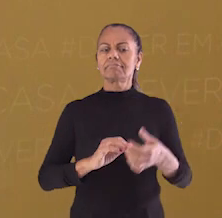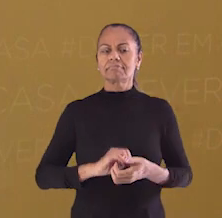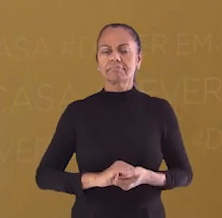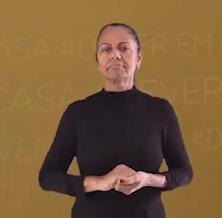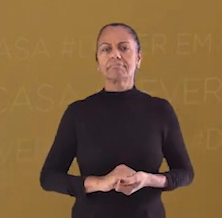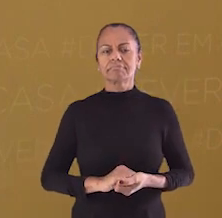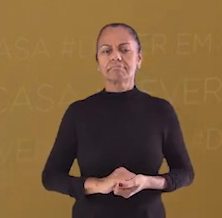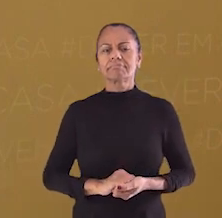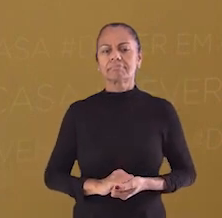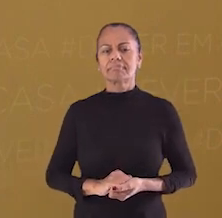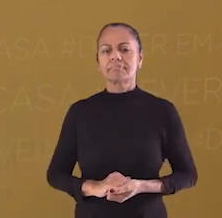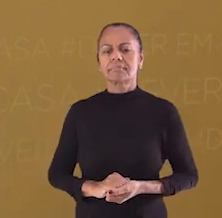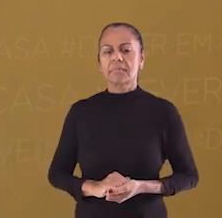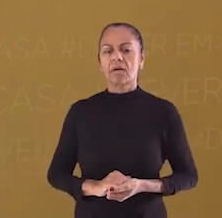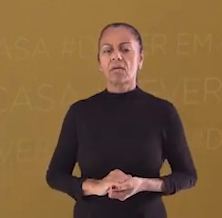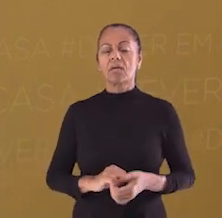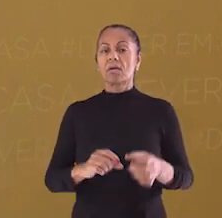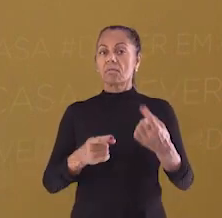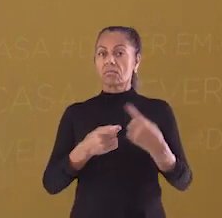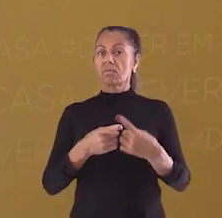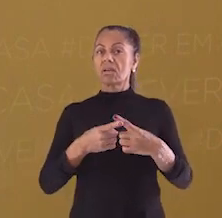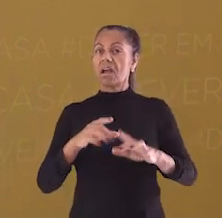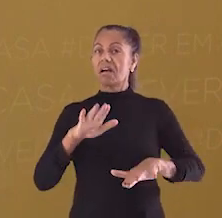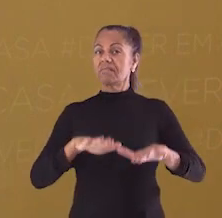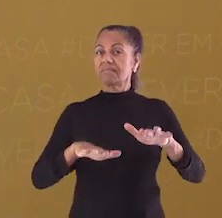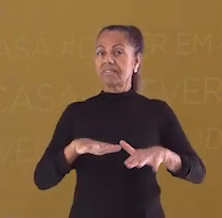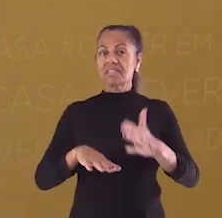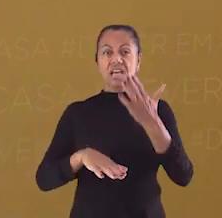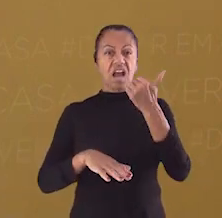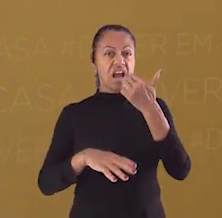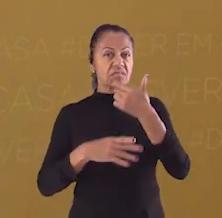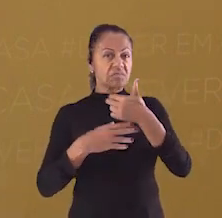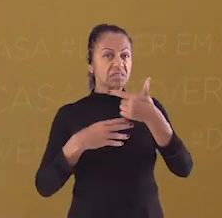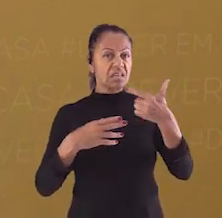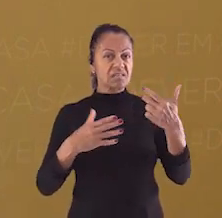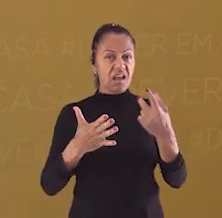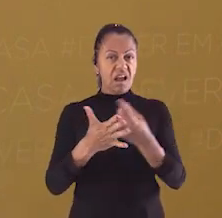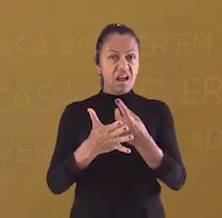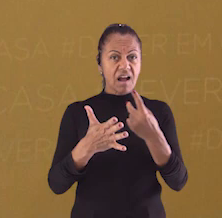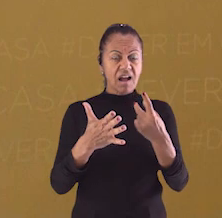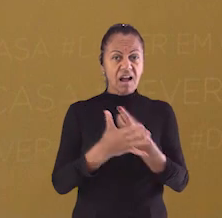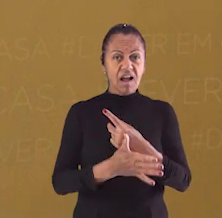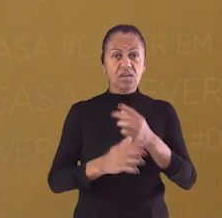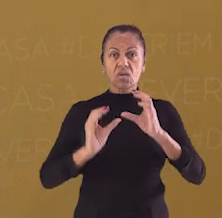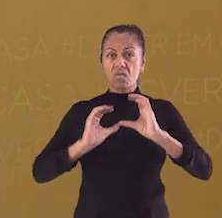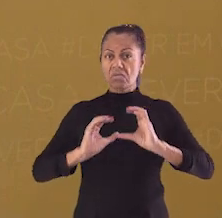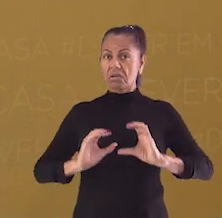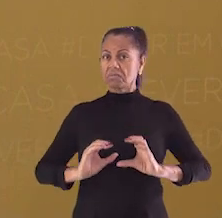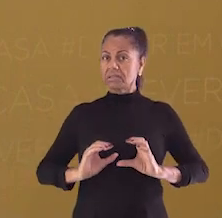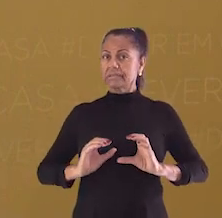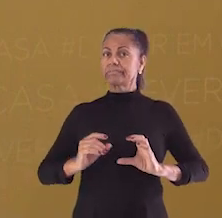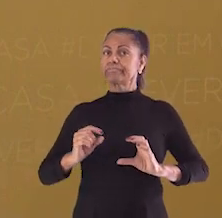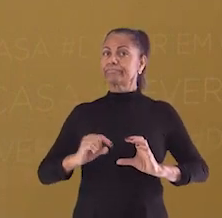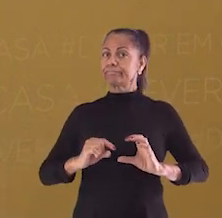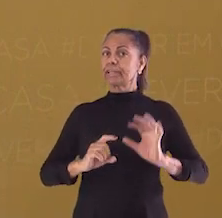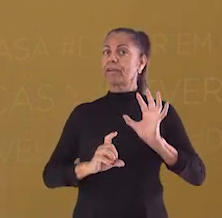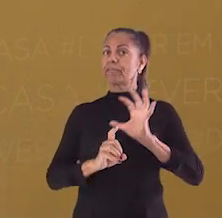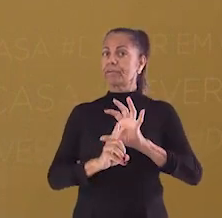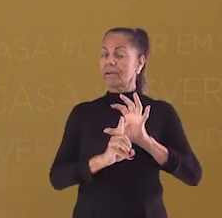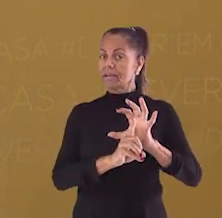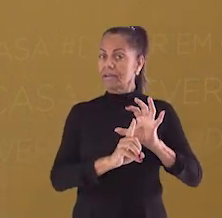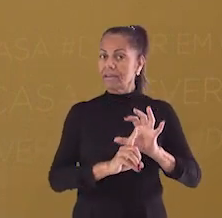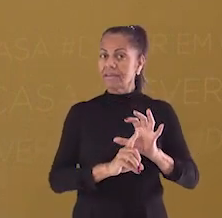notou que distúrbios alimentares têm origem em causas comportamentais, que podem ser influenciados pelo ambiente em que a pessoa vive,